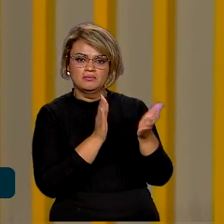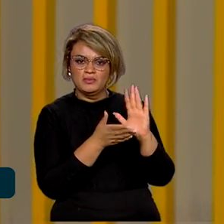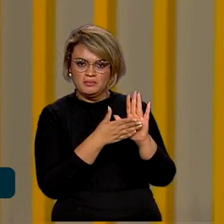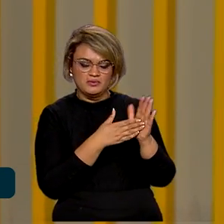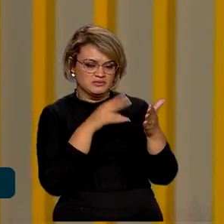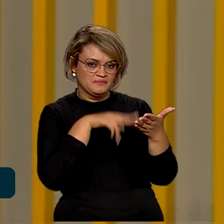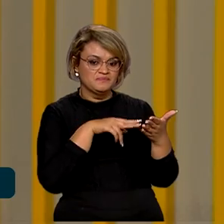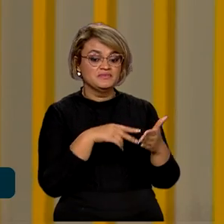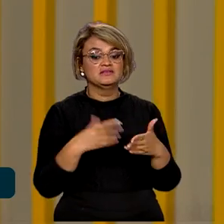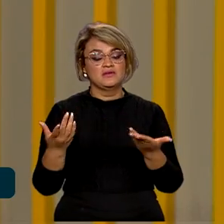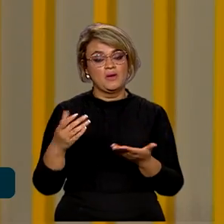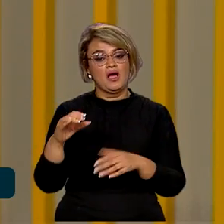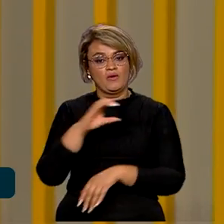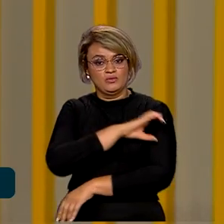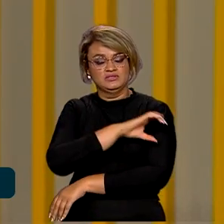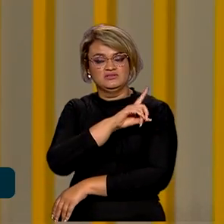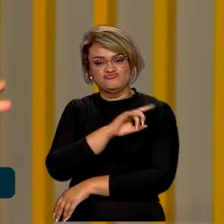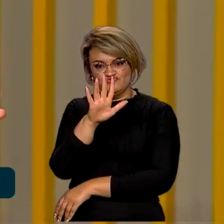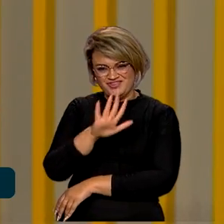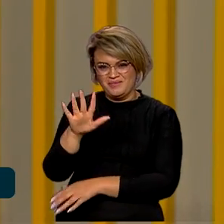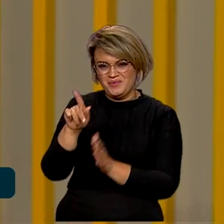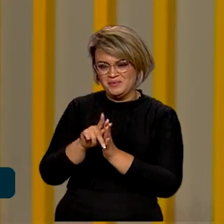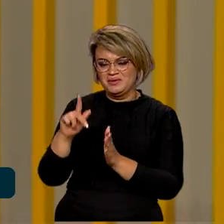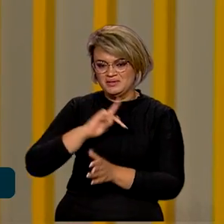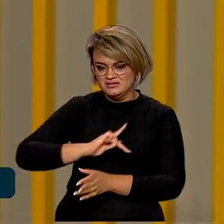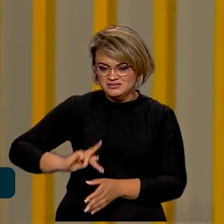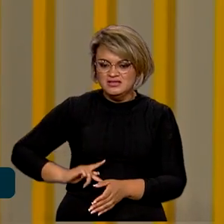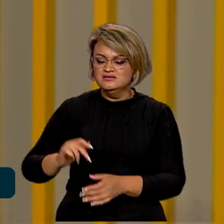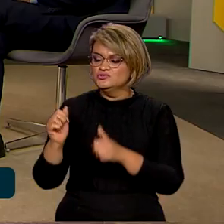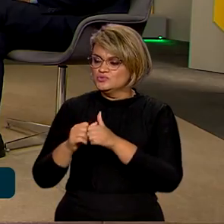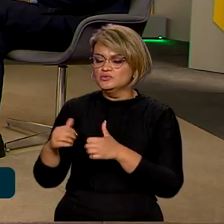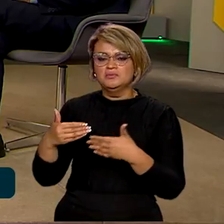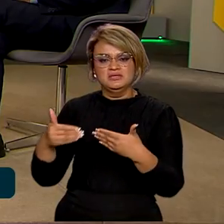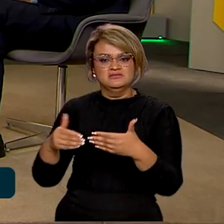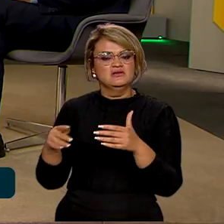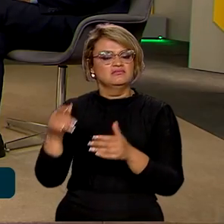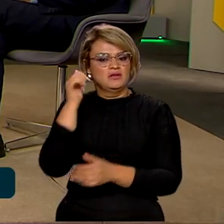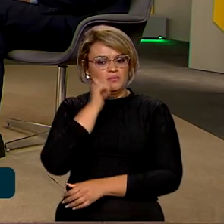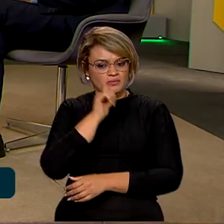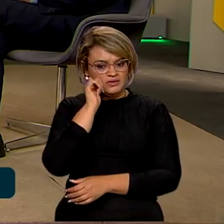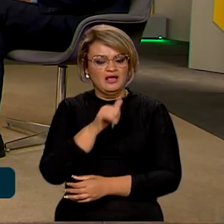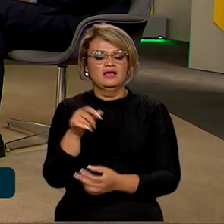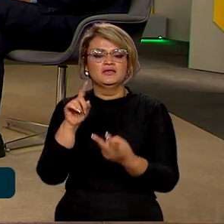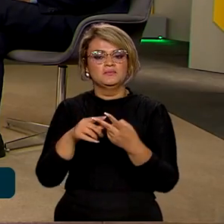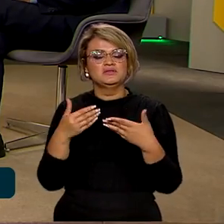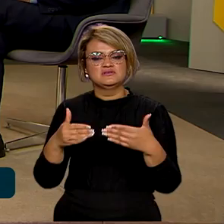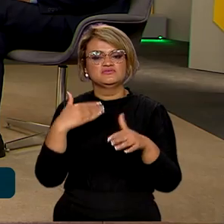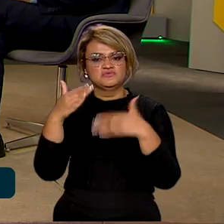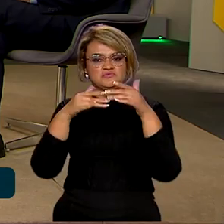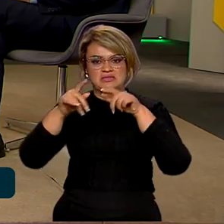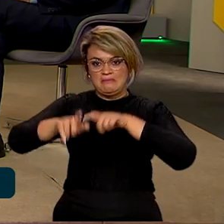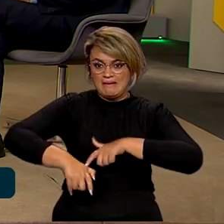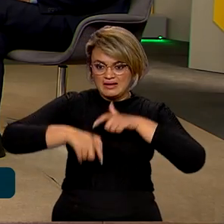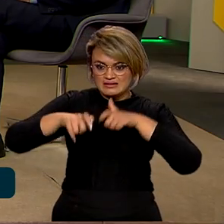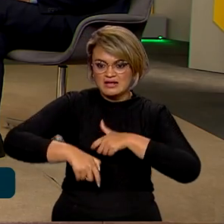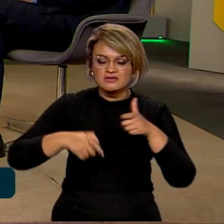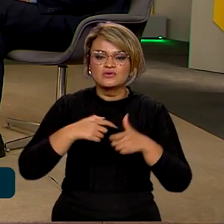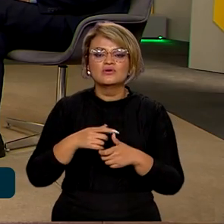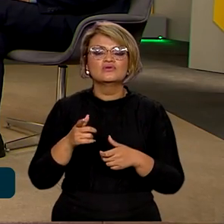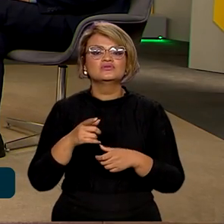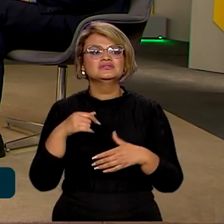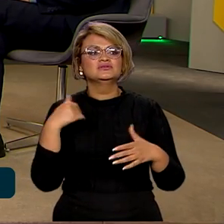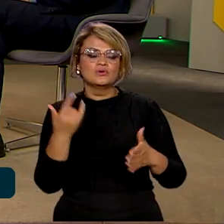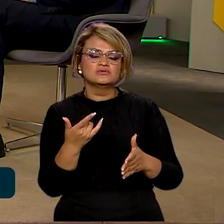da Secretaria-Geral da Presidência da República, também com o Ministério das Mulheres e com o Ministério do Desenvolvimento Agrário, a gente então